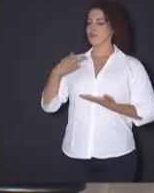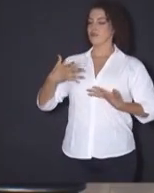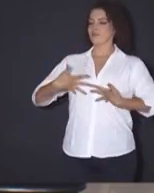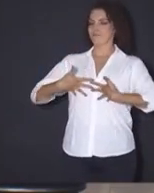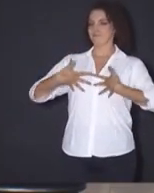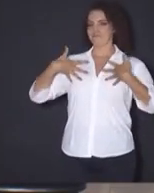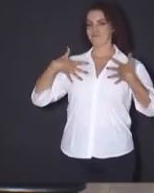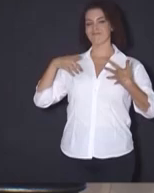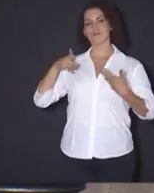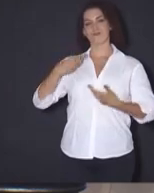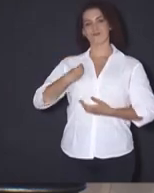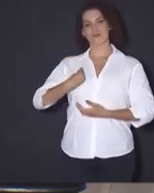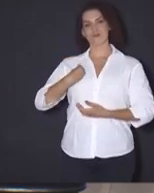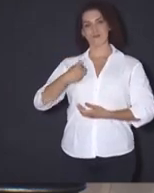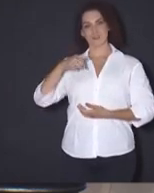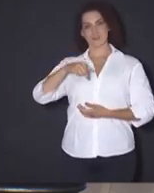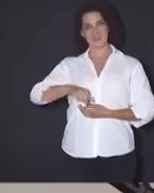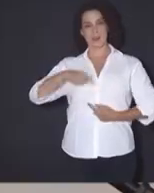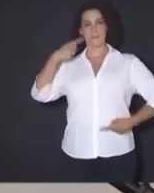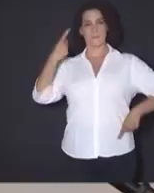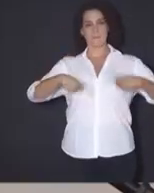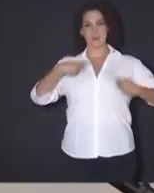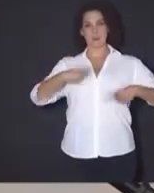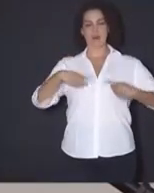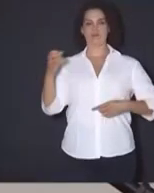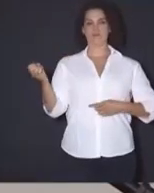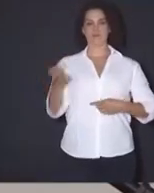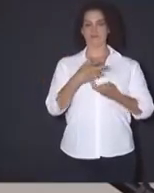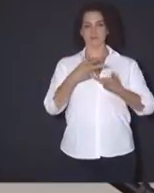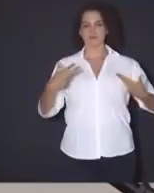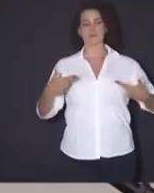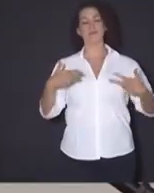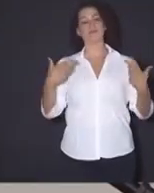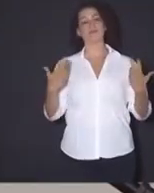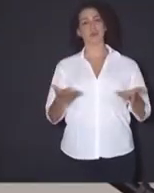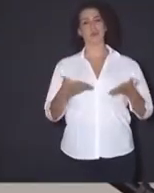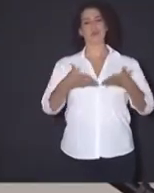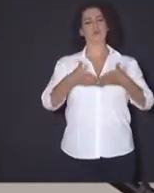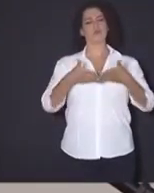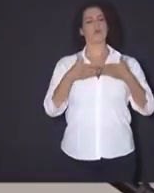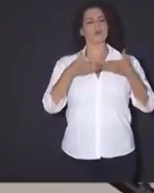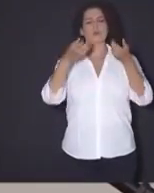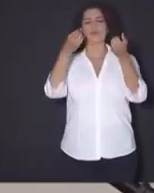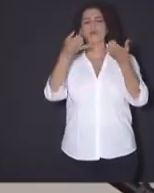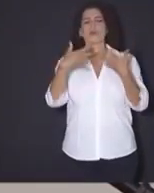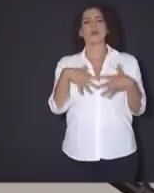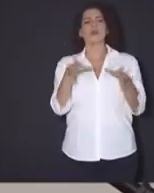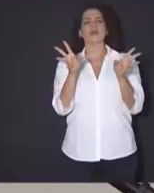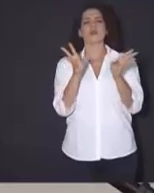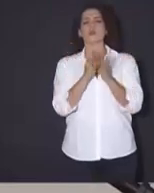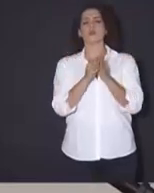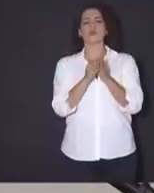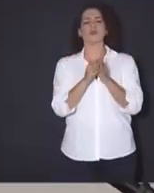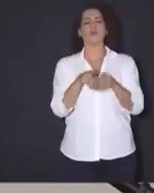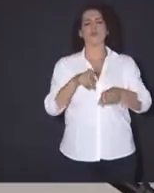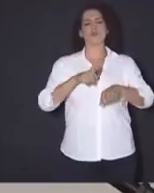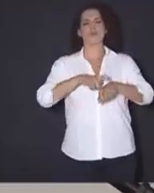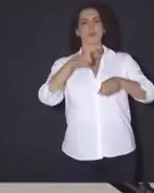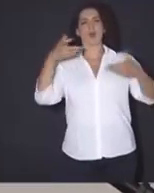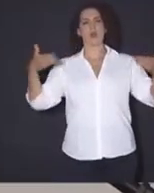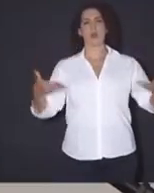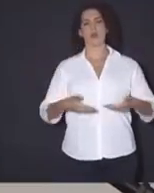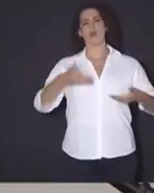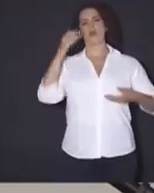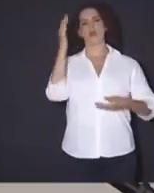polêmica contemporânea e criação que o terceiro um pouco esse momento do brasil hoje onde parece que